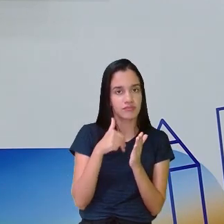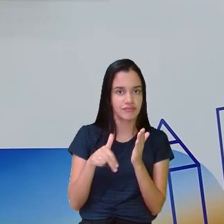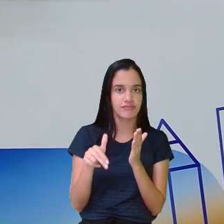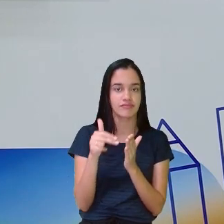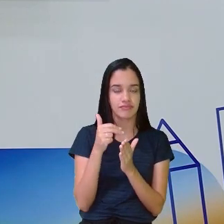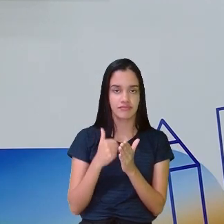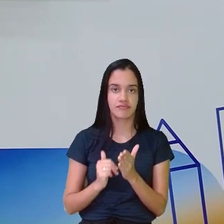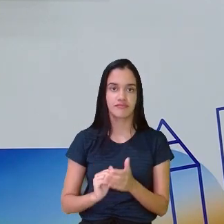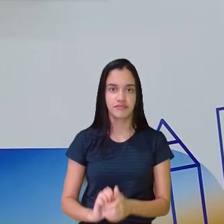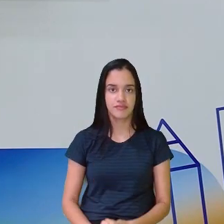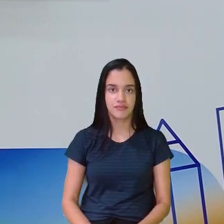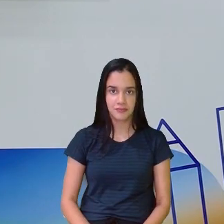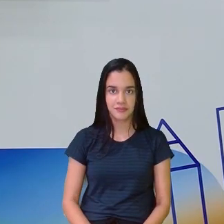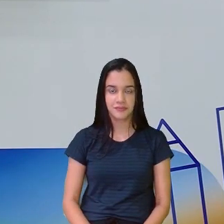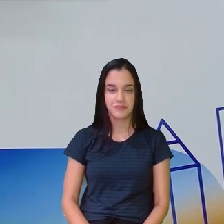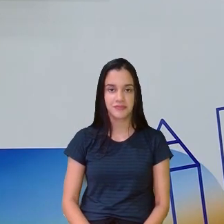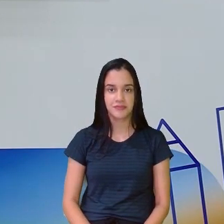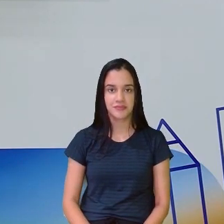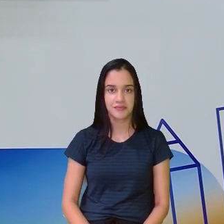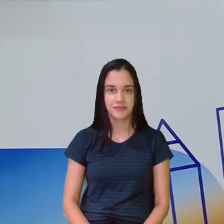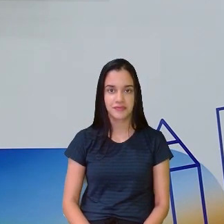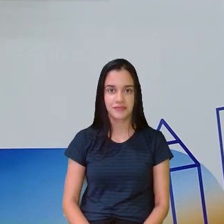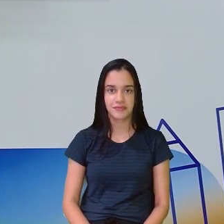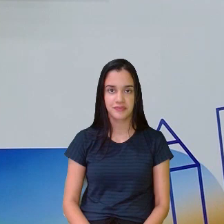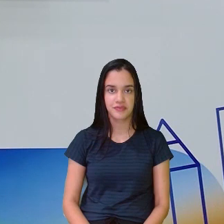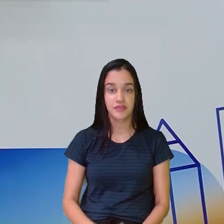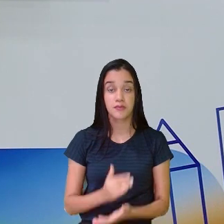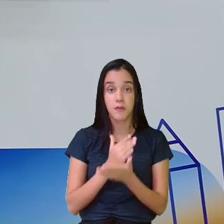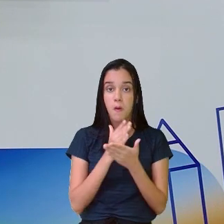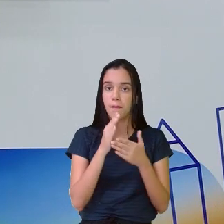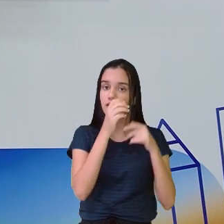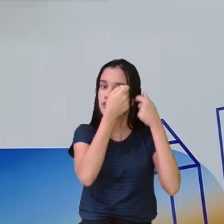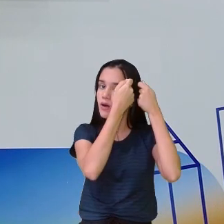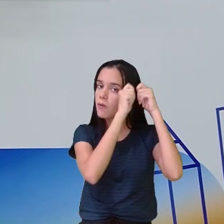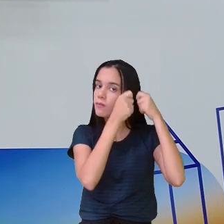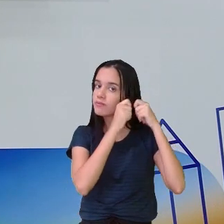começar a fazer o trançado, tá?